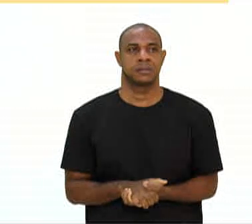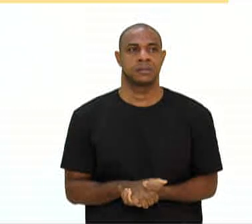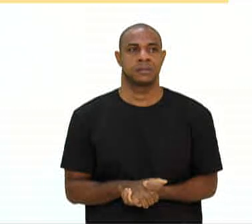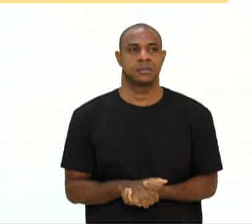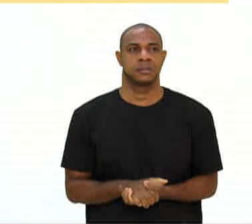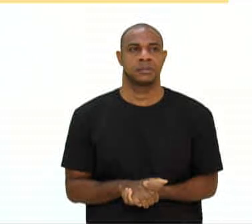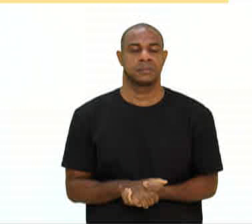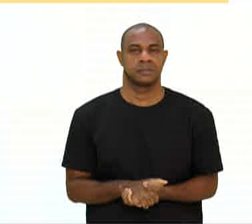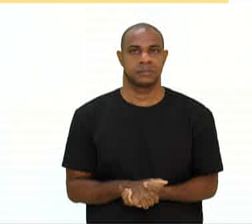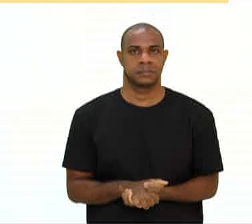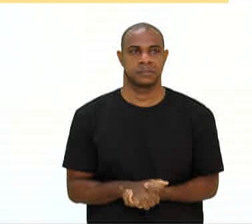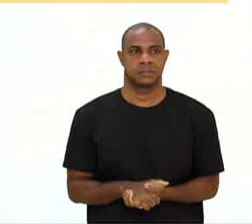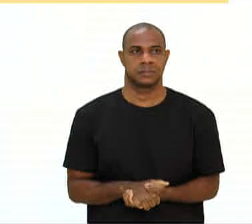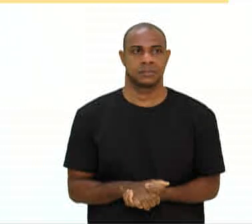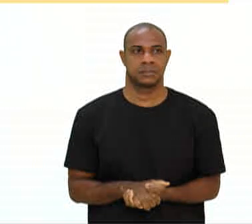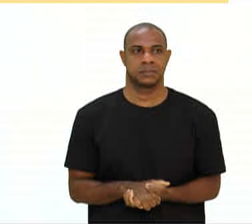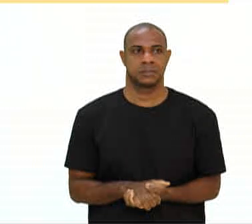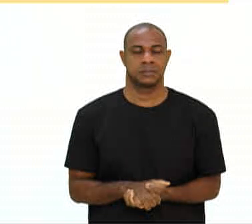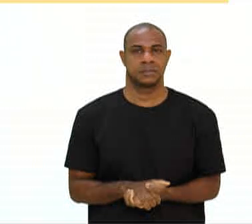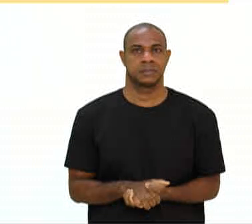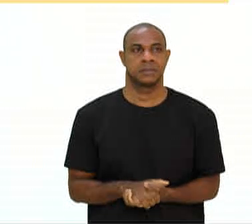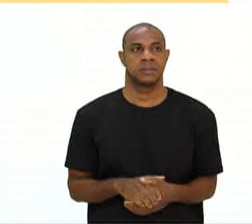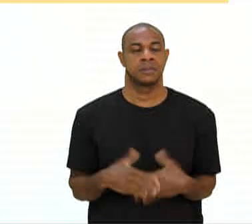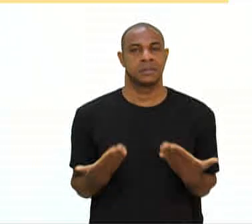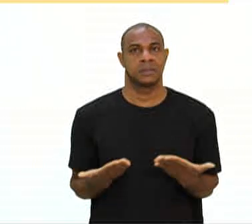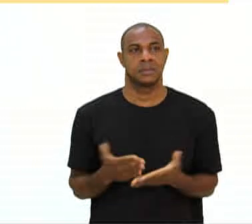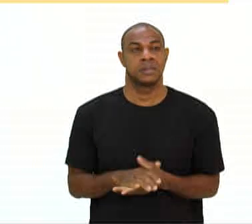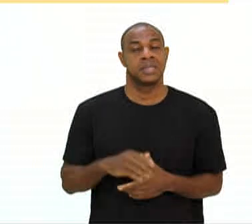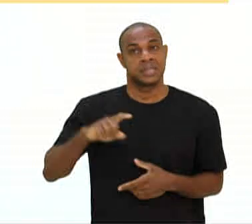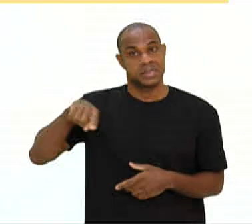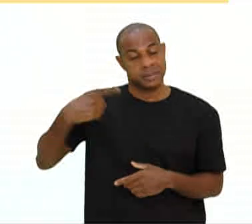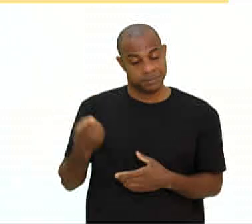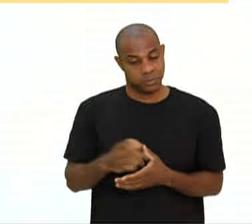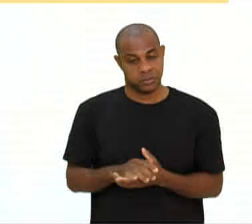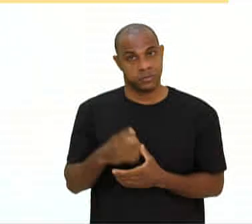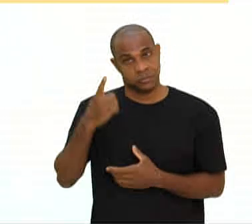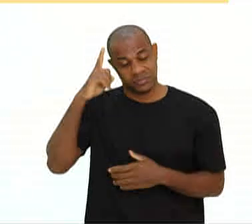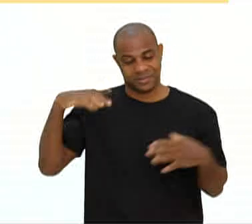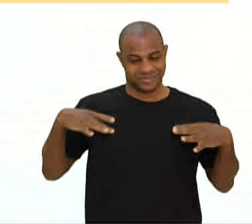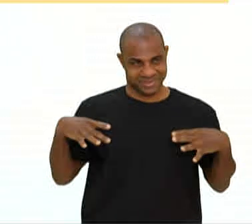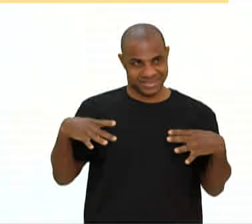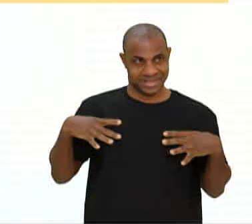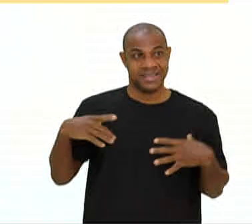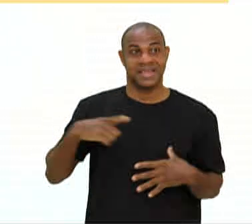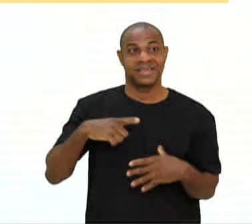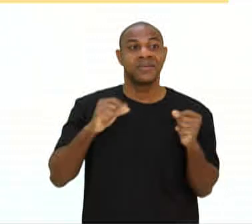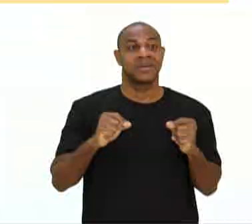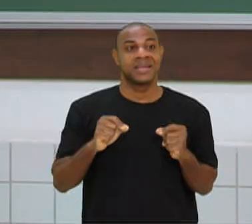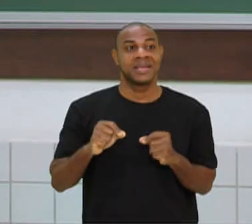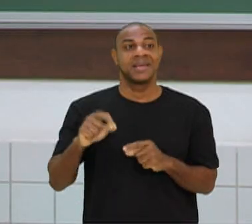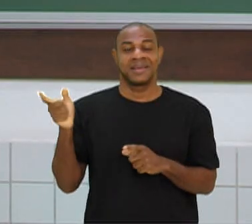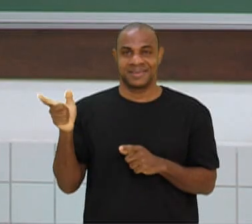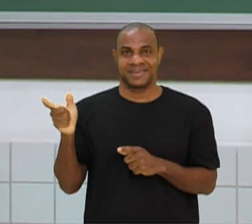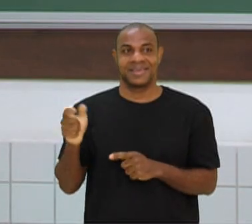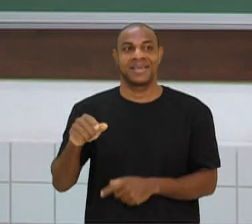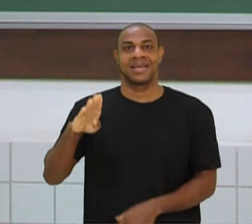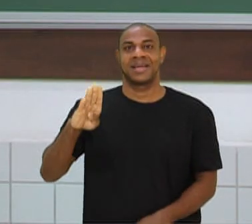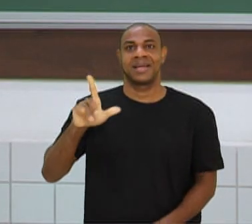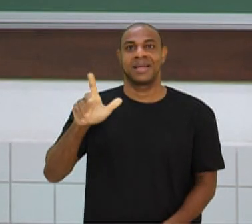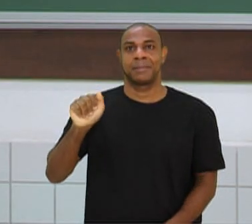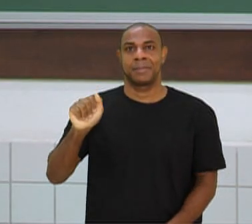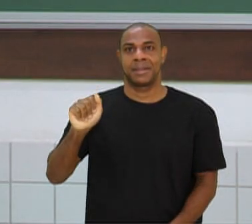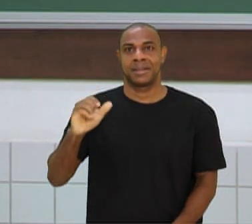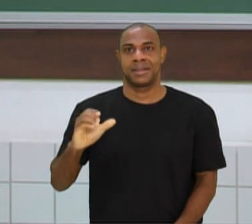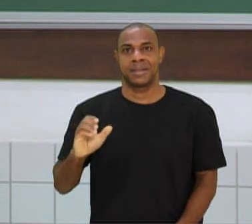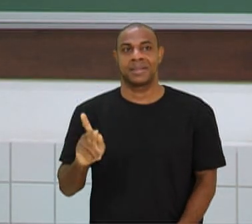half the US population. Depois do Dia de Ação de Graças, nós temos então a Black Friday, que são o